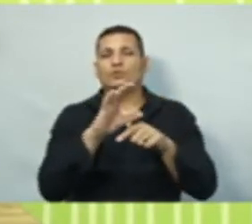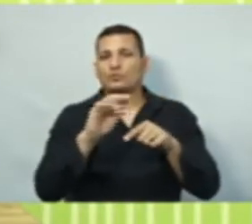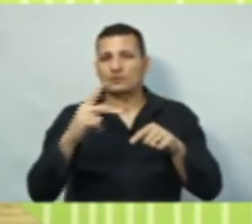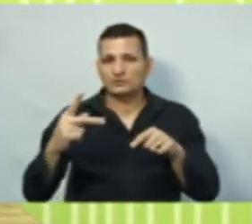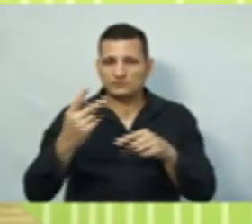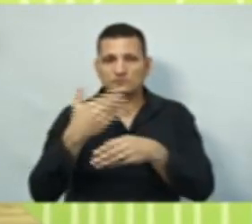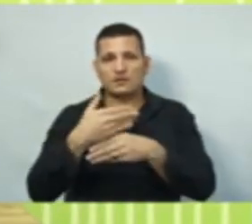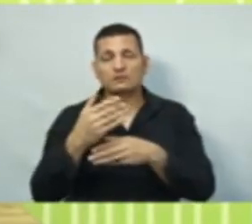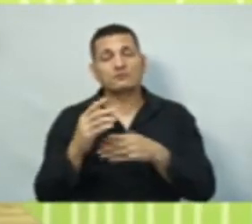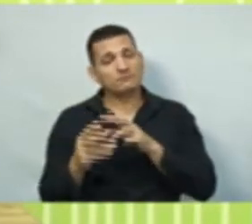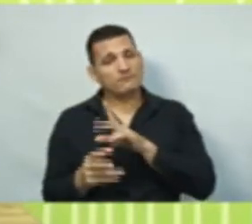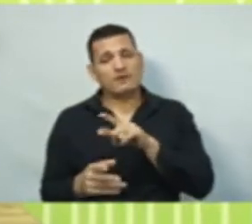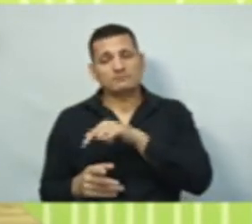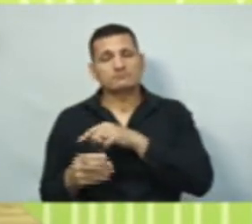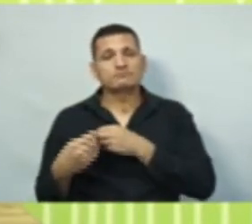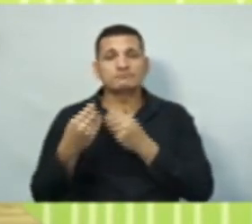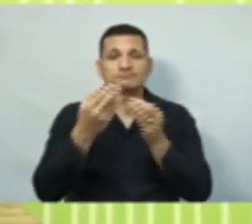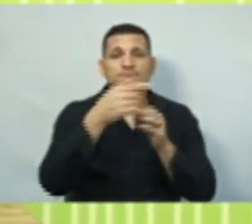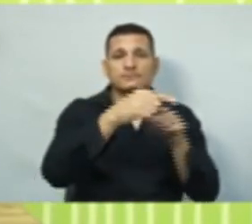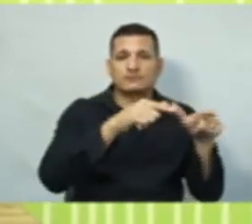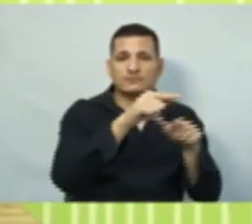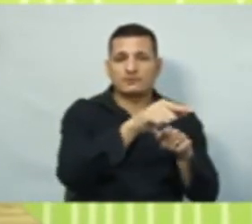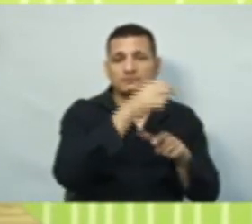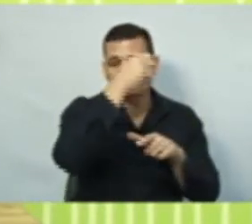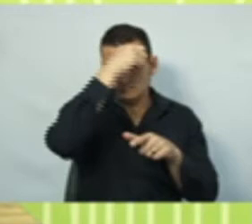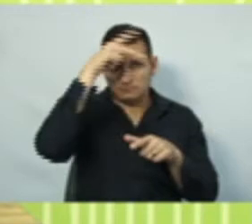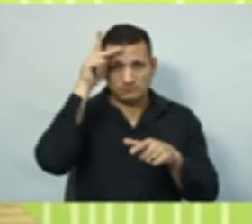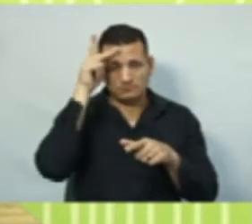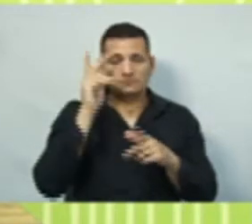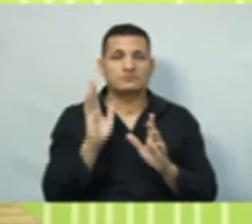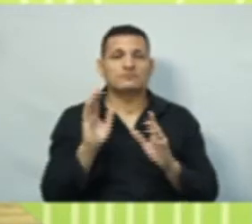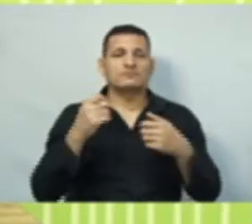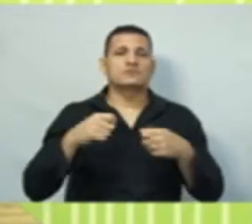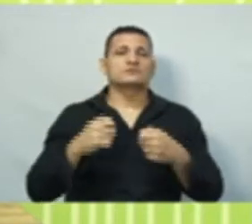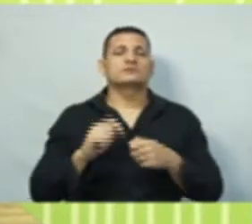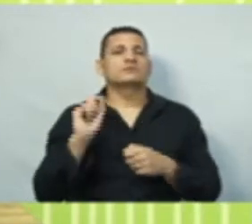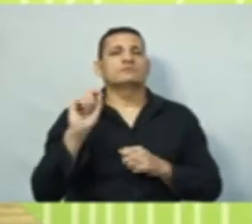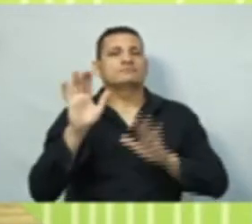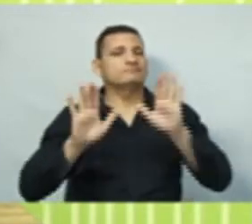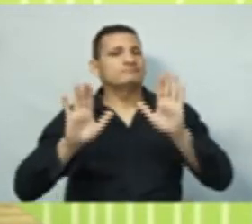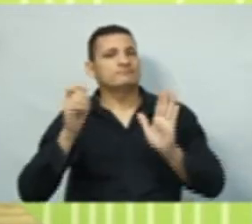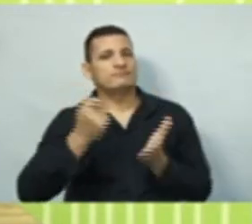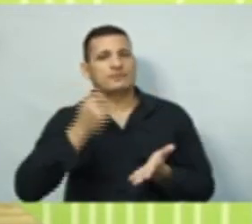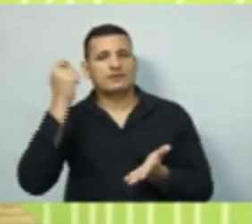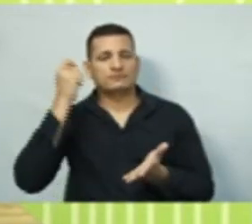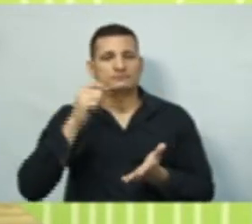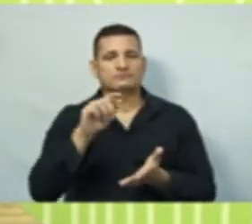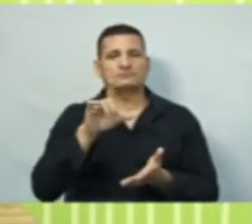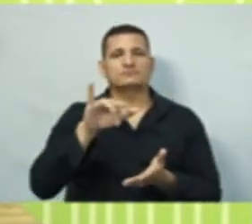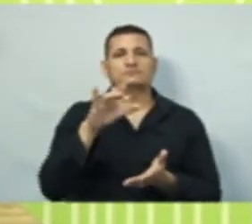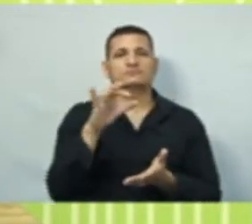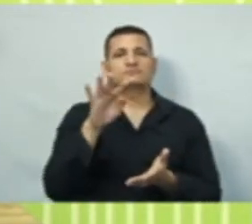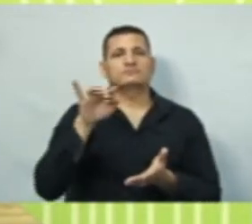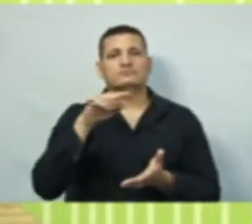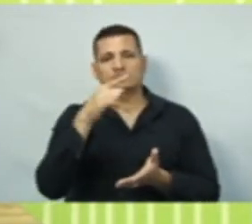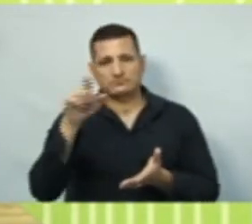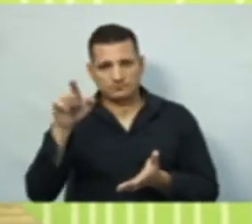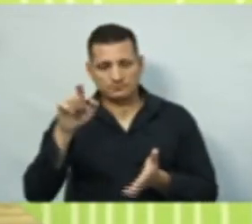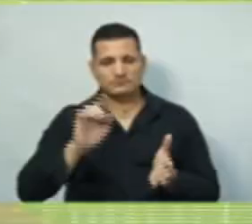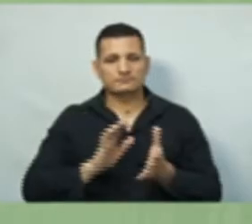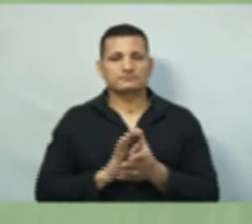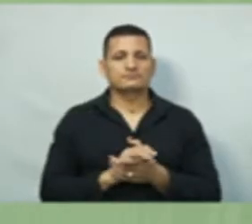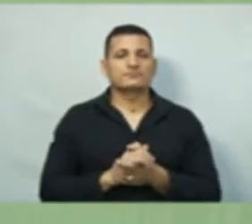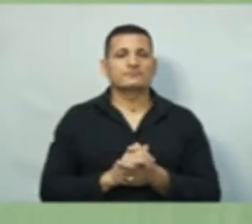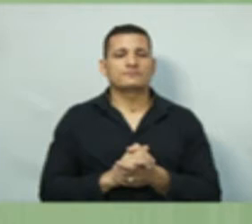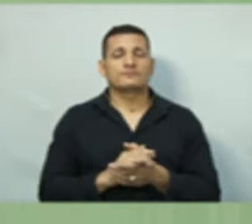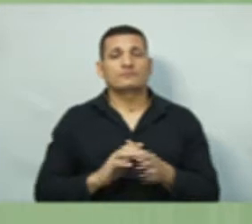oferecer o nosso serviço a essa prefeitura. Terá que passar por um processo licitatório, uma licitação, ok?